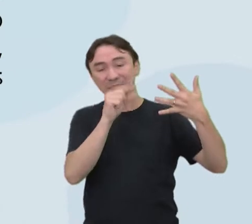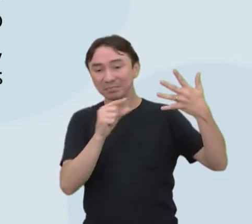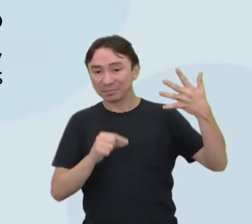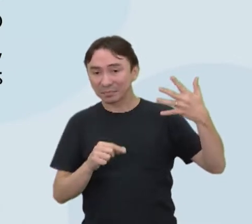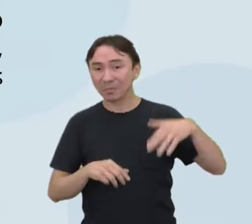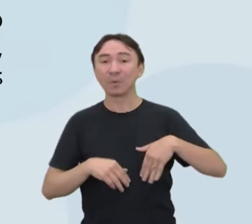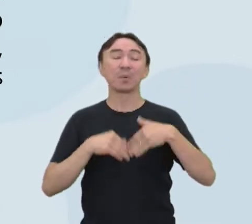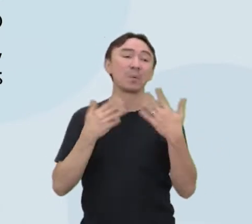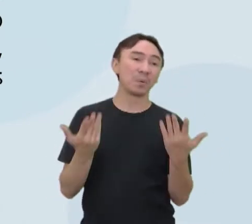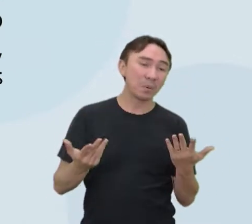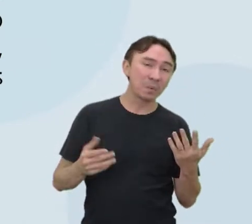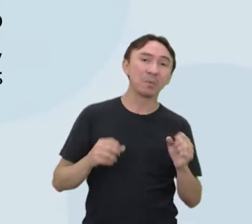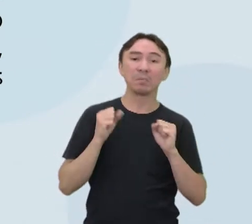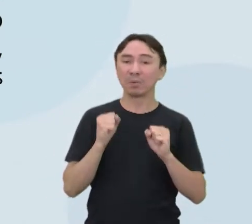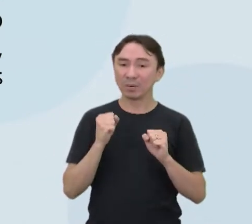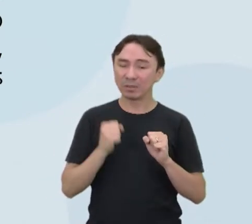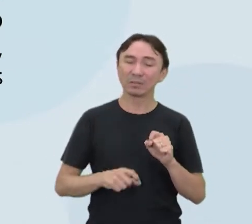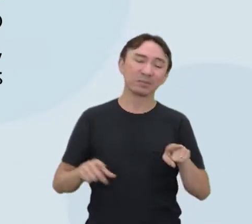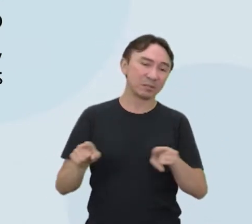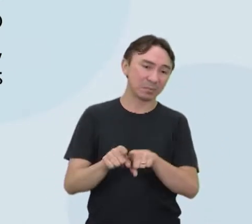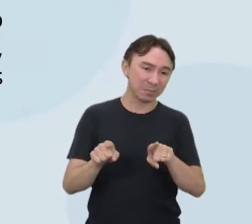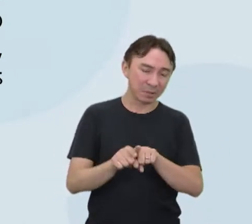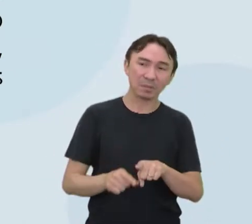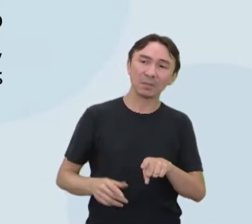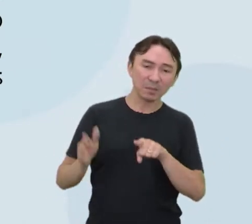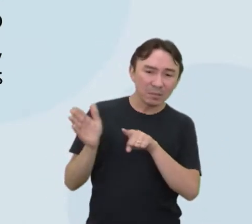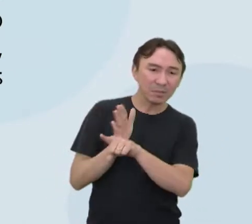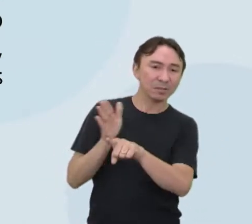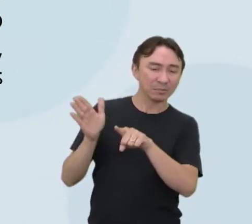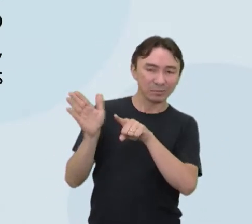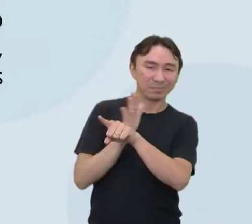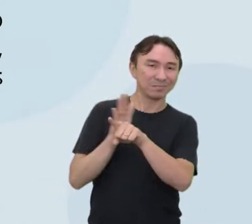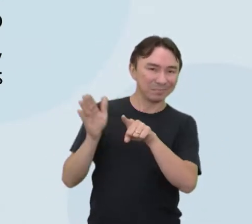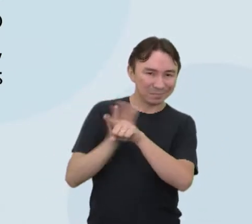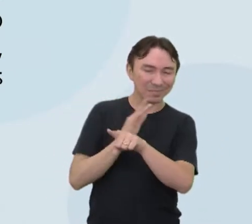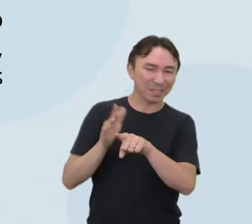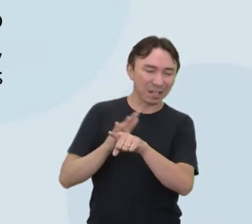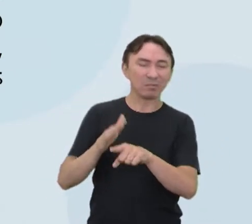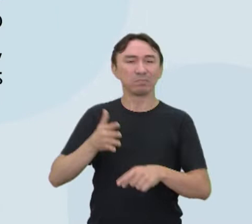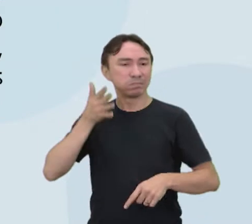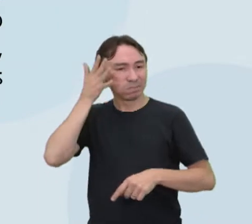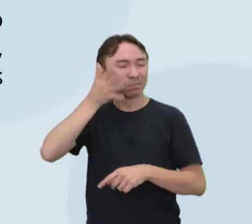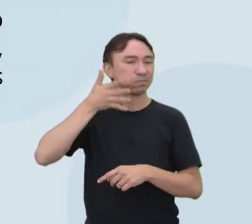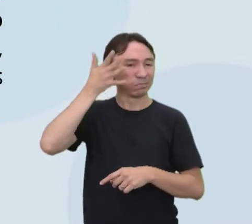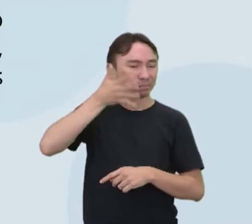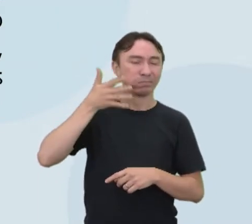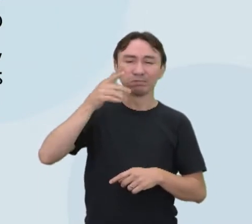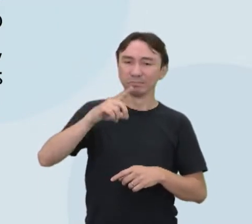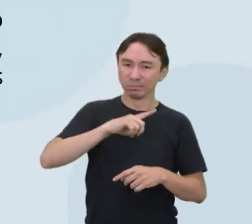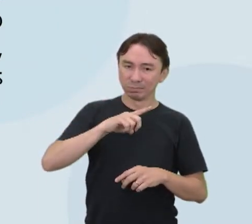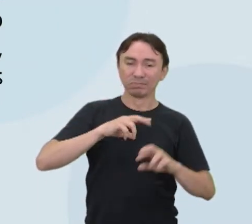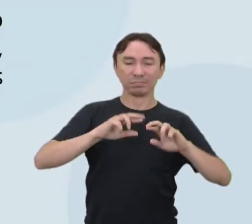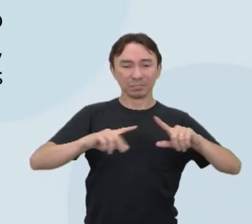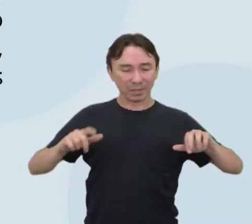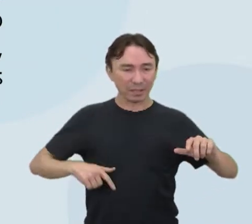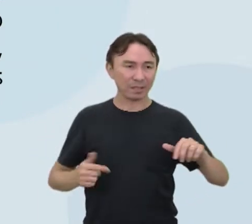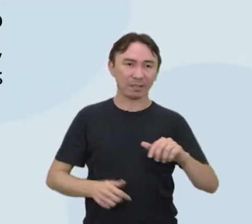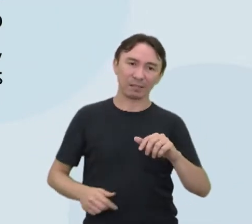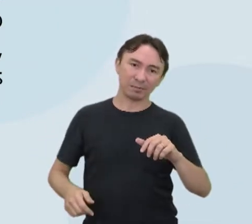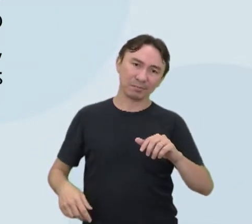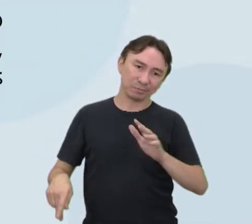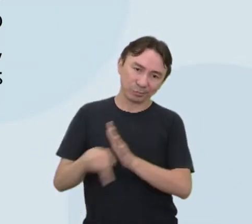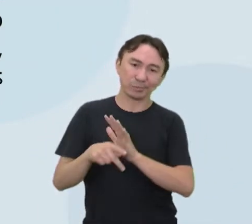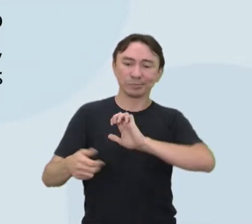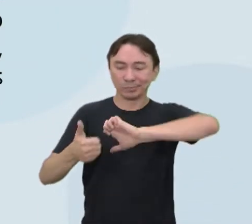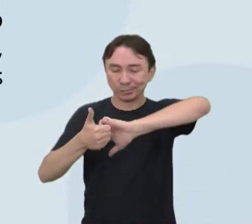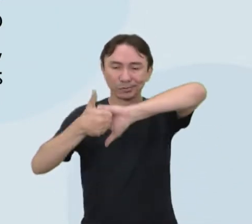ou até elaborar questões discursivas, nesse caso visando, entre outras, né, o modelo qualitativo das respostas. Sim,